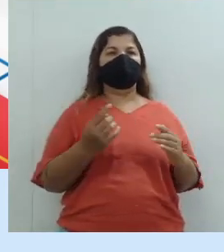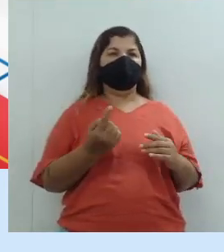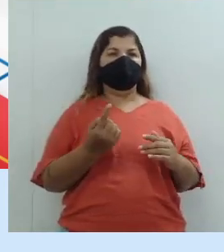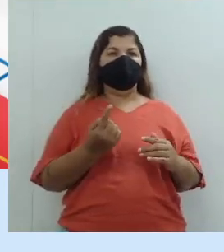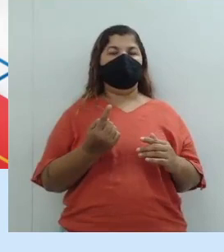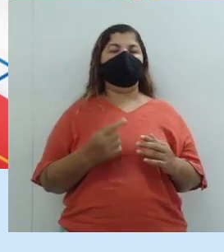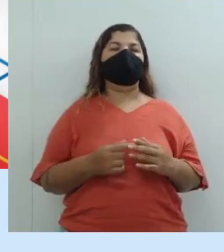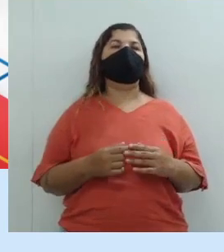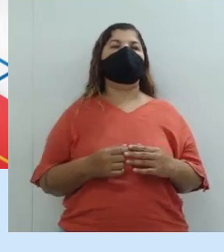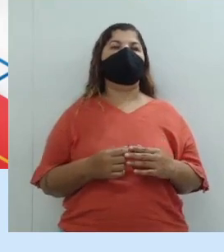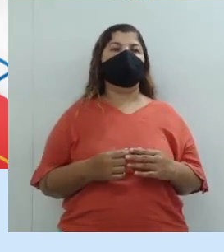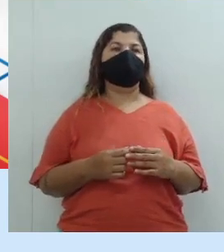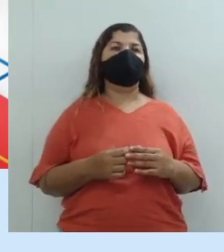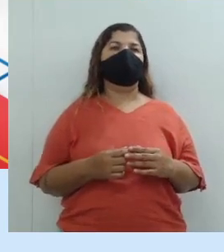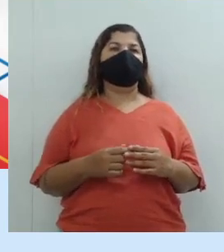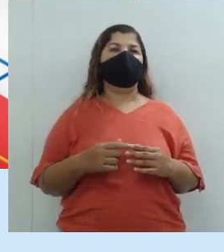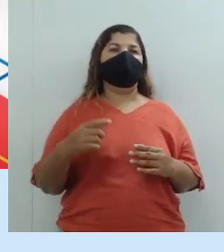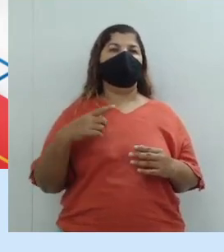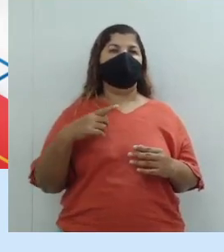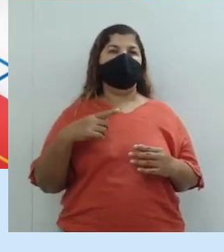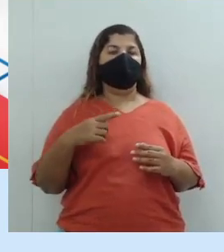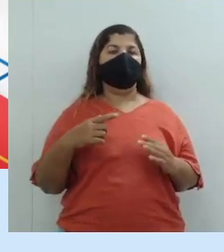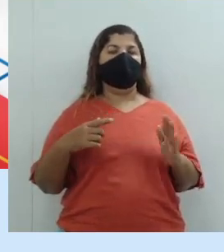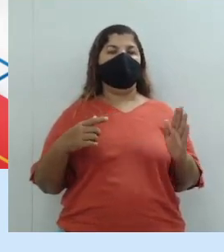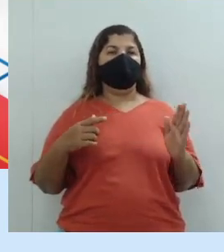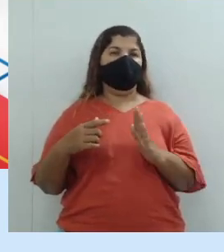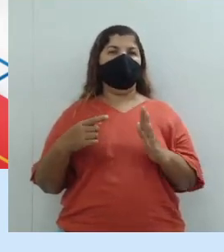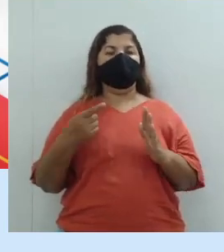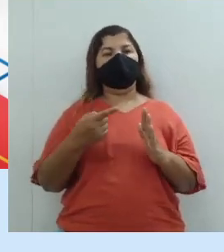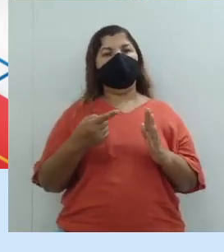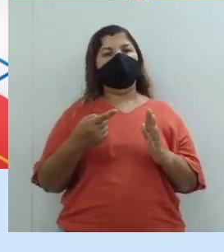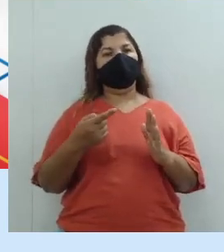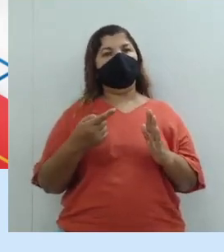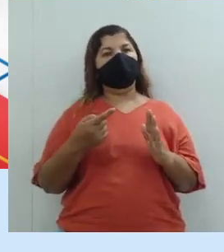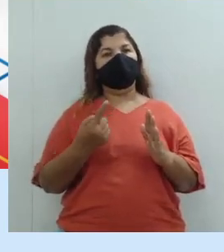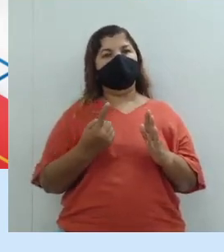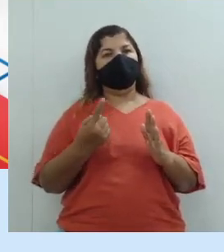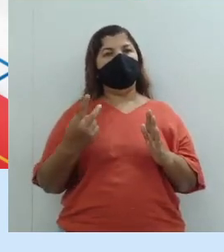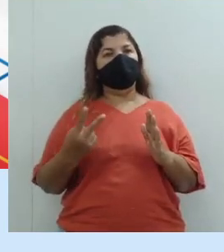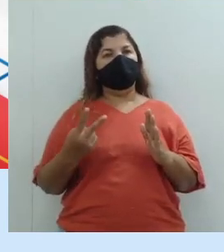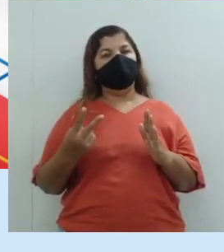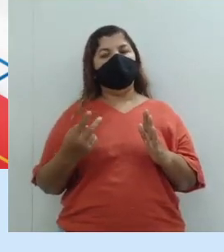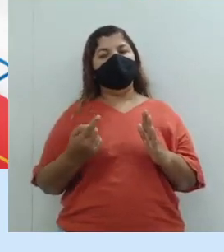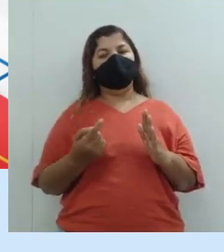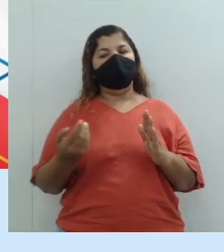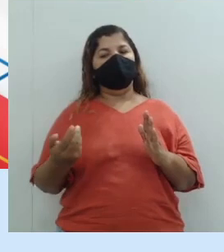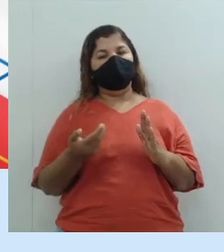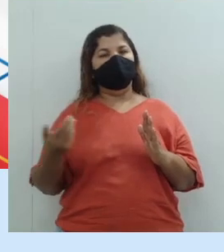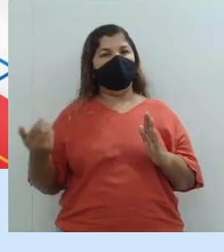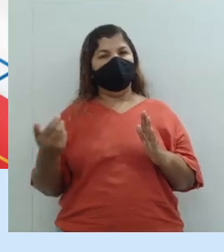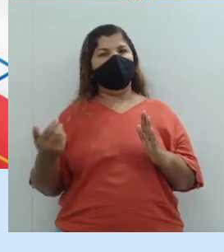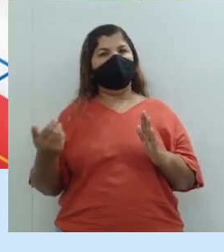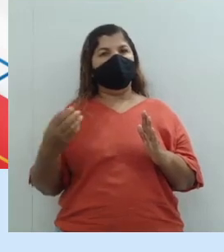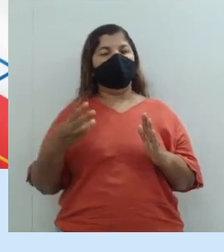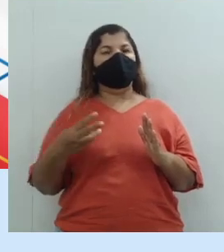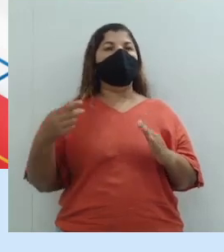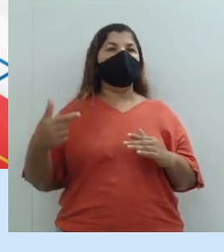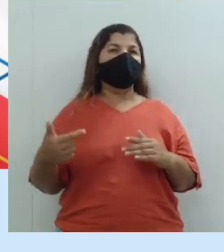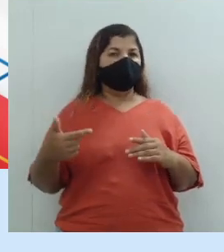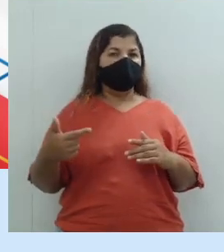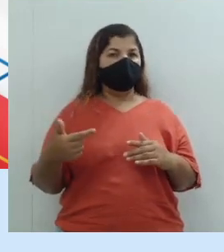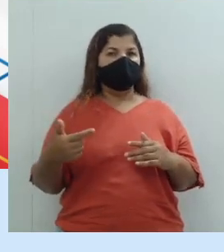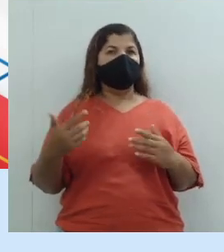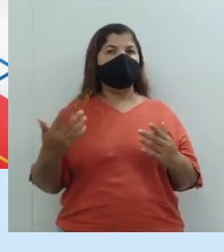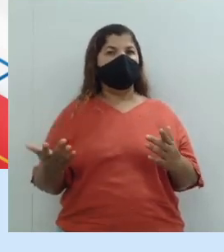força 1,2 aí para a minha direita e vou ter a força 3,2 para a minha esquerda. Quem seria essa força 3,2? Essa força 3,2 é